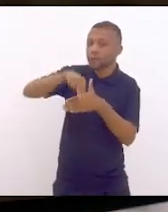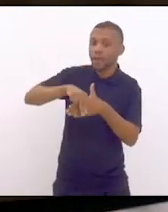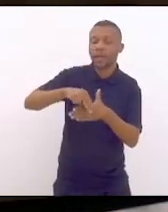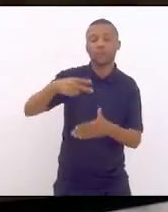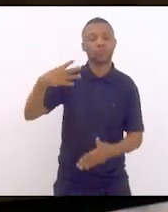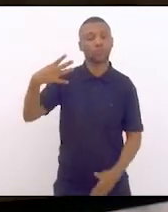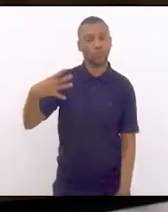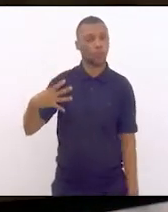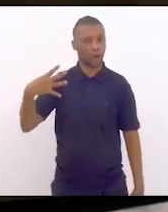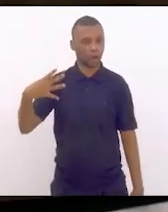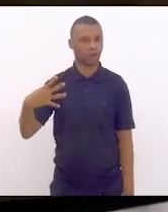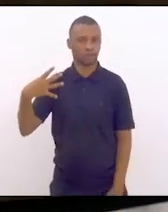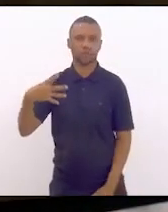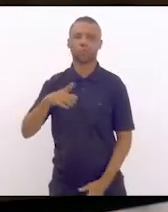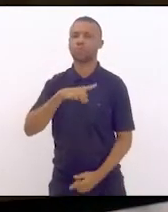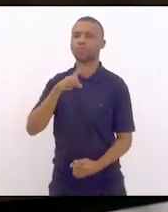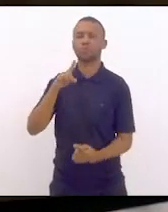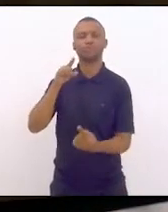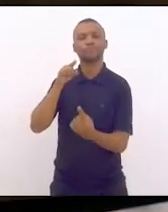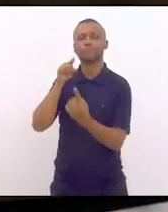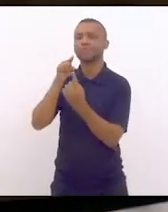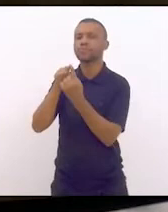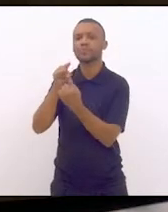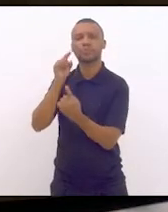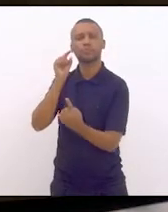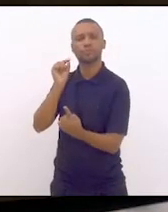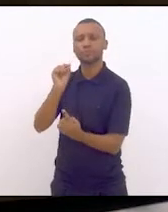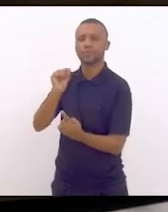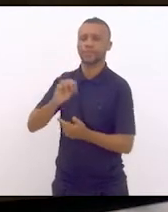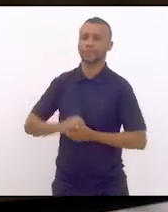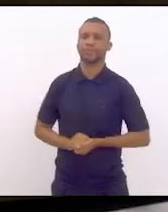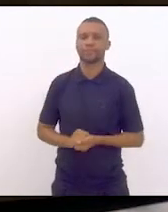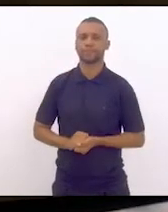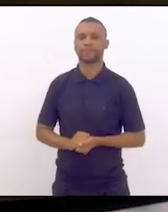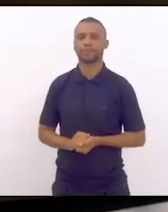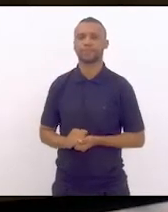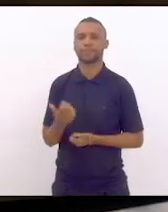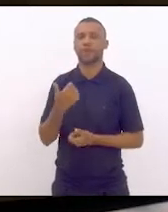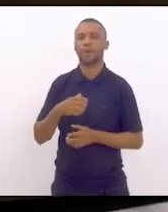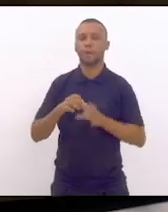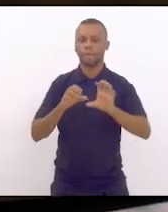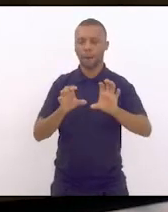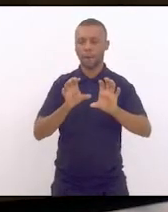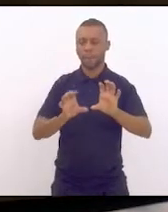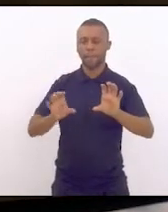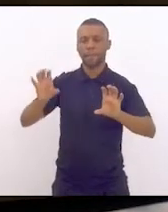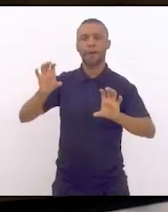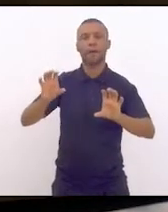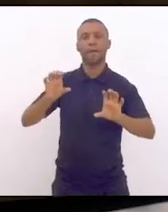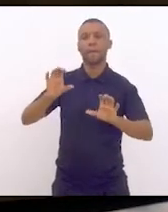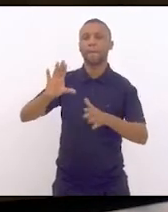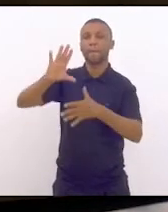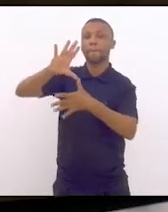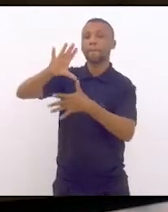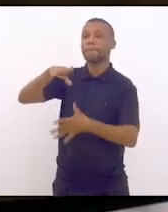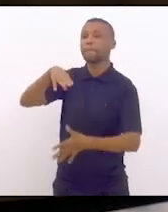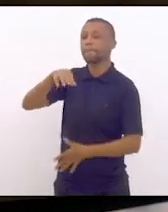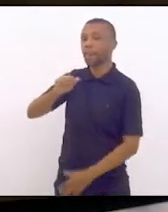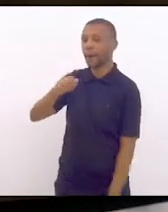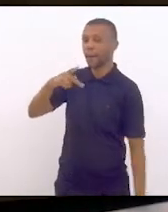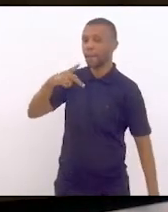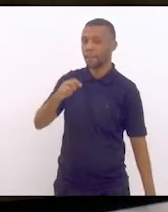4 no tocante o mapa de localização. Ante